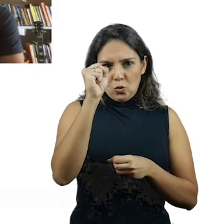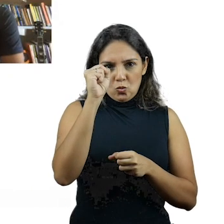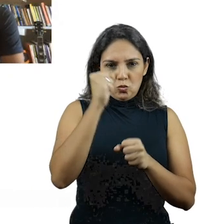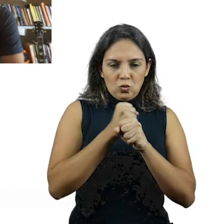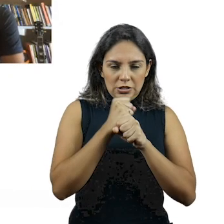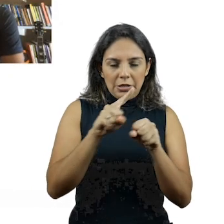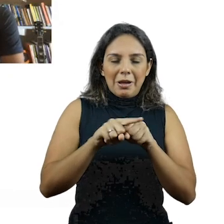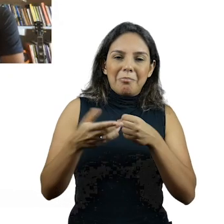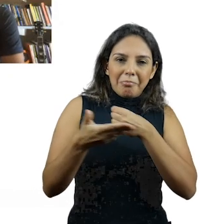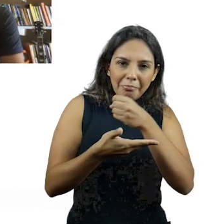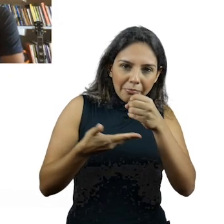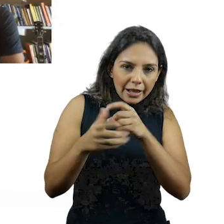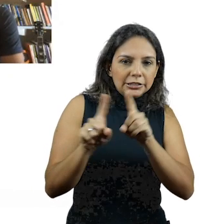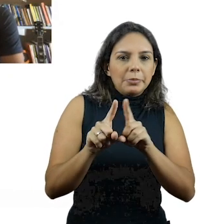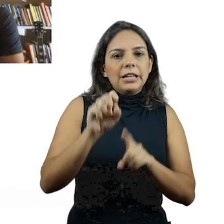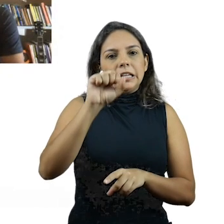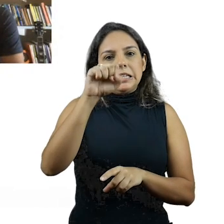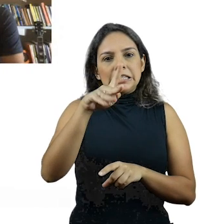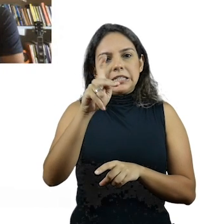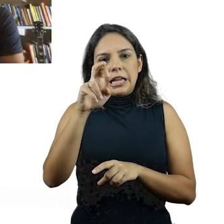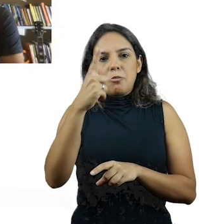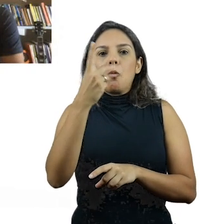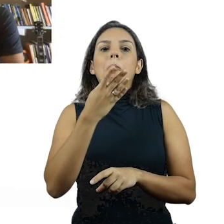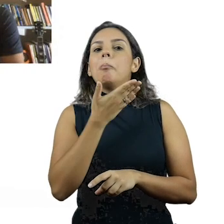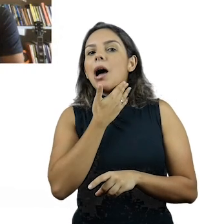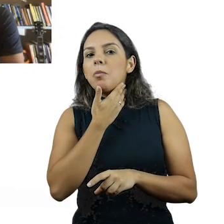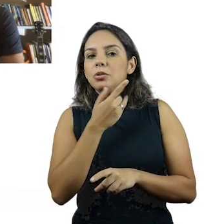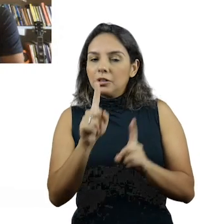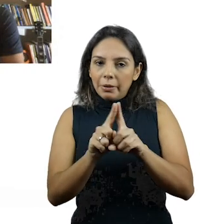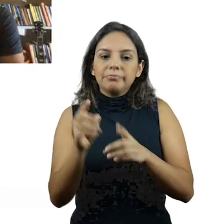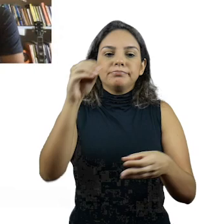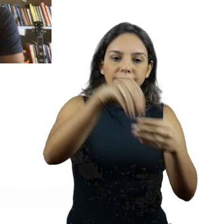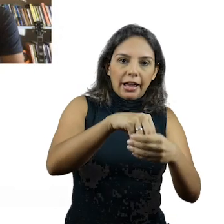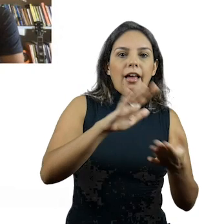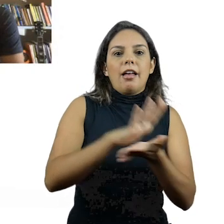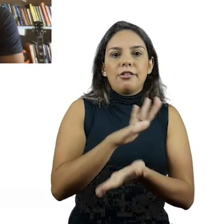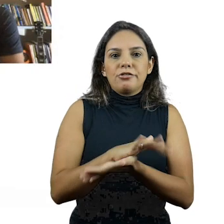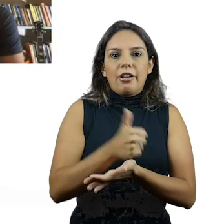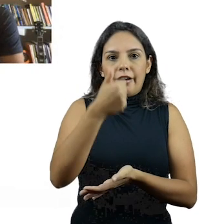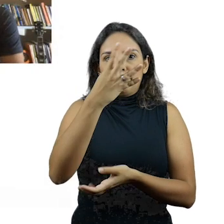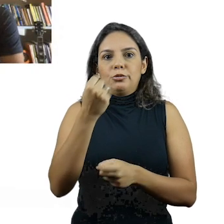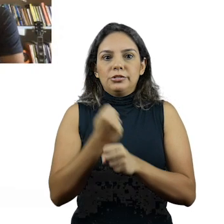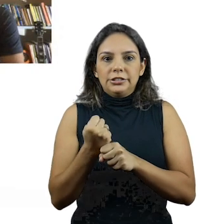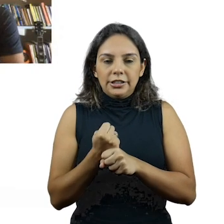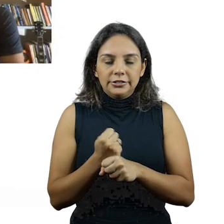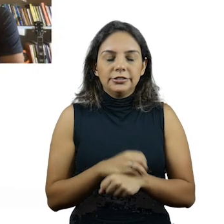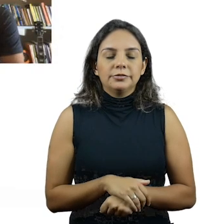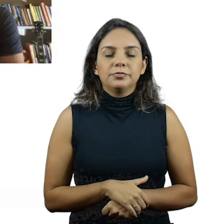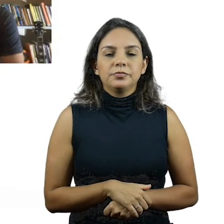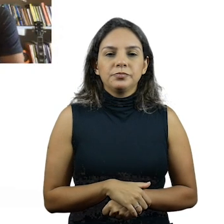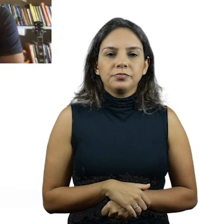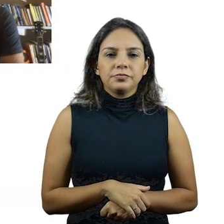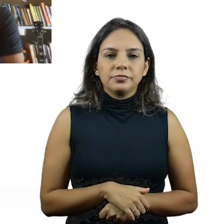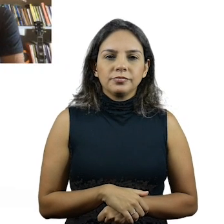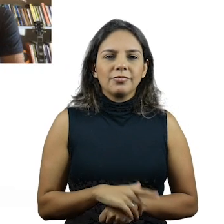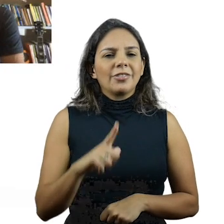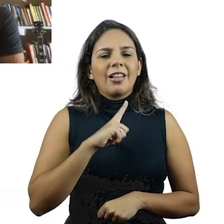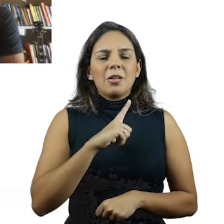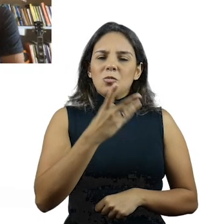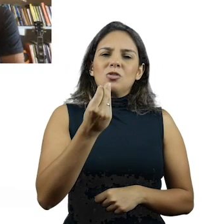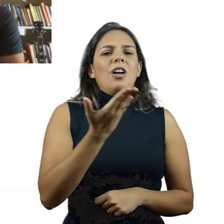base antes do Sempre um Papo, que está lá há 14 anos. E em Araxá eu construí uma rede de